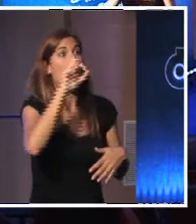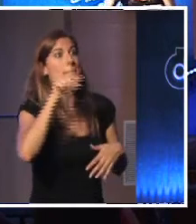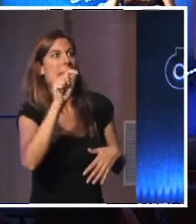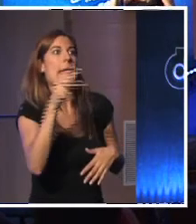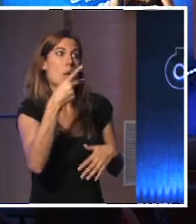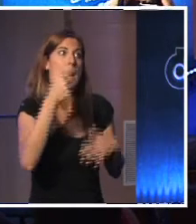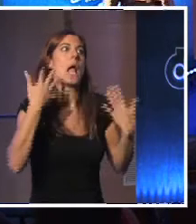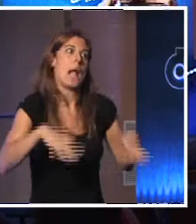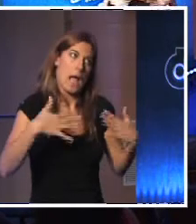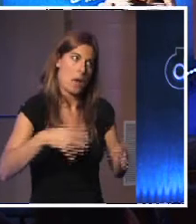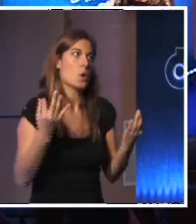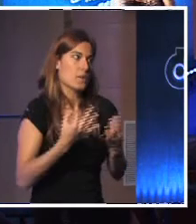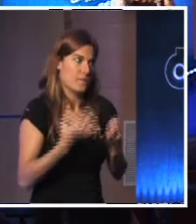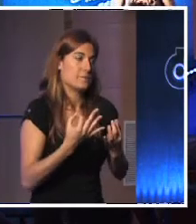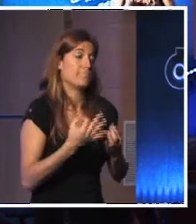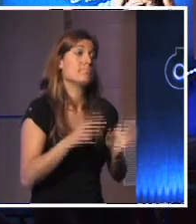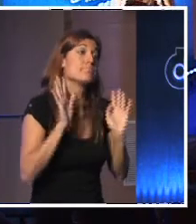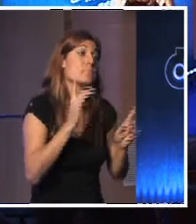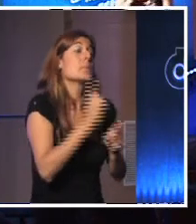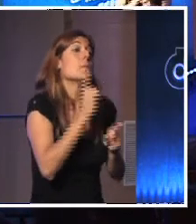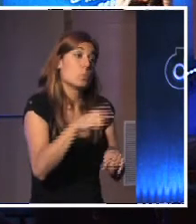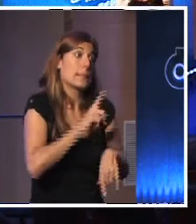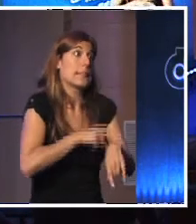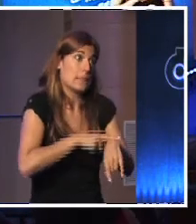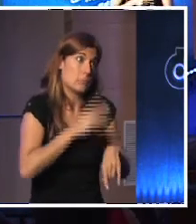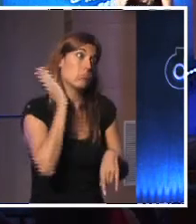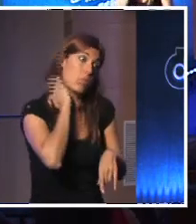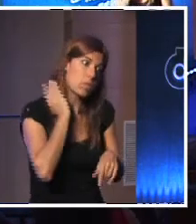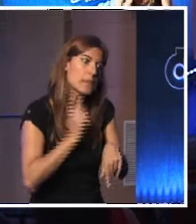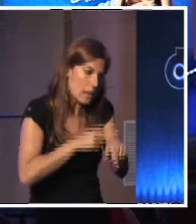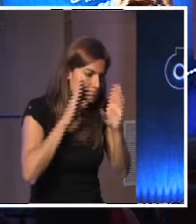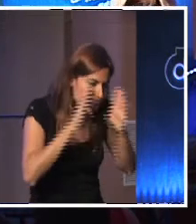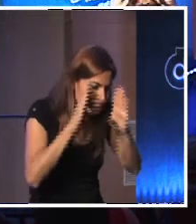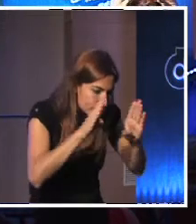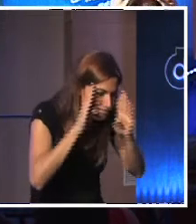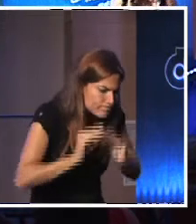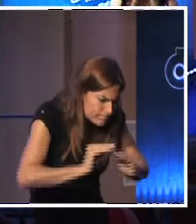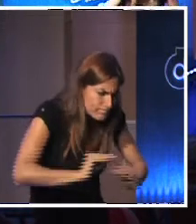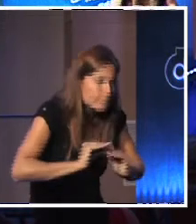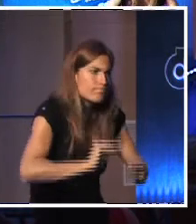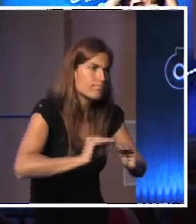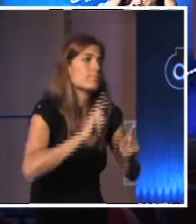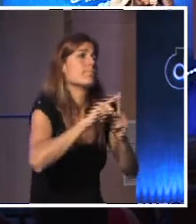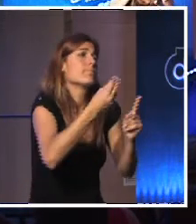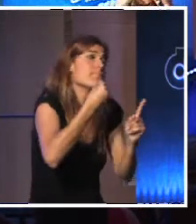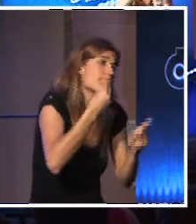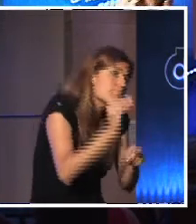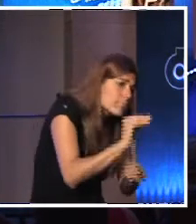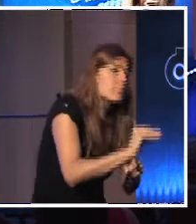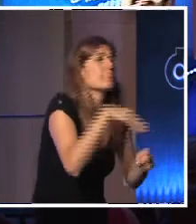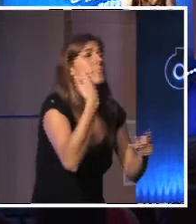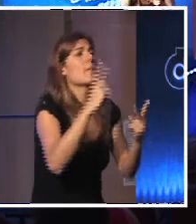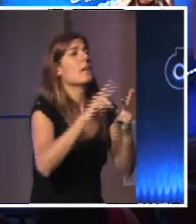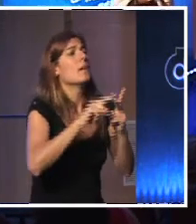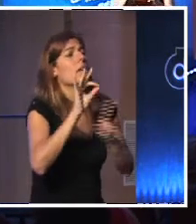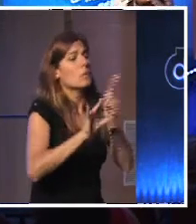caro. Porque isto implica muito tempo, muita dedicação. Desde a alimentação, desde os